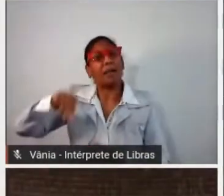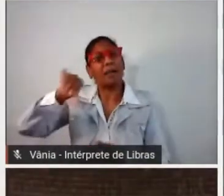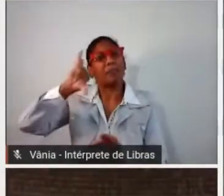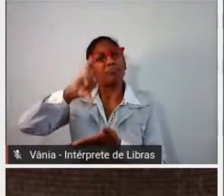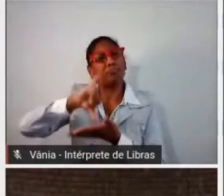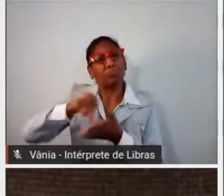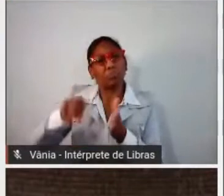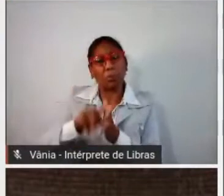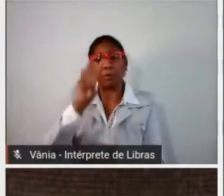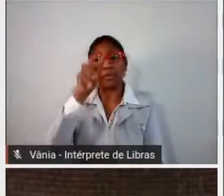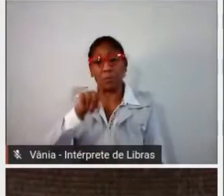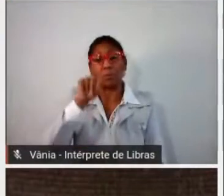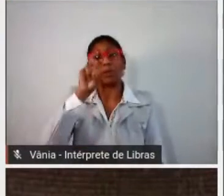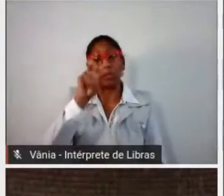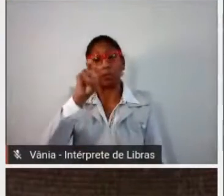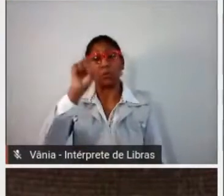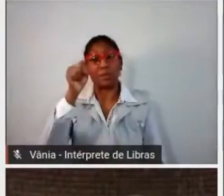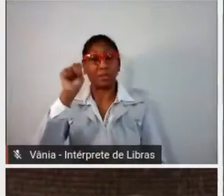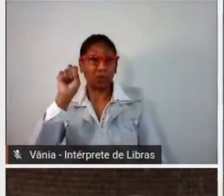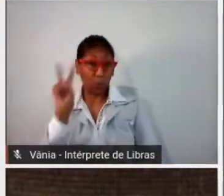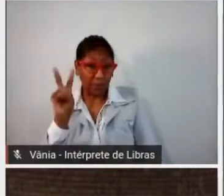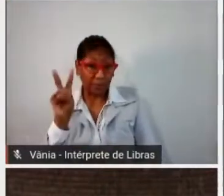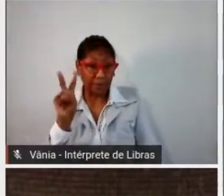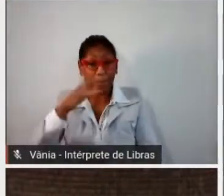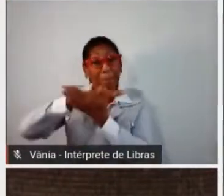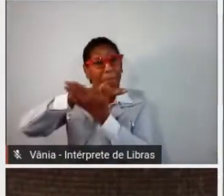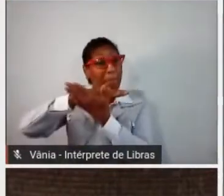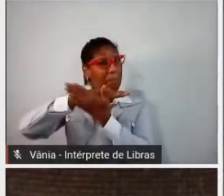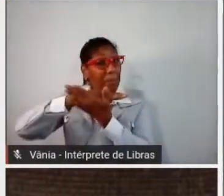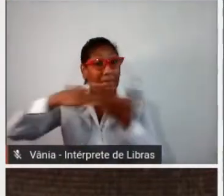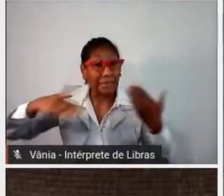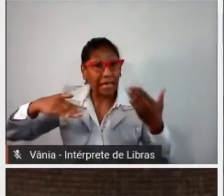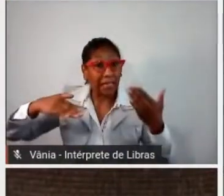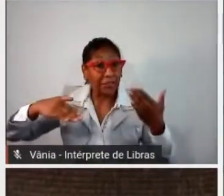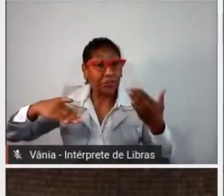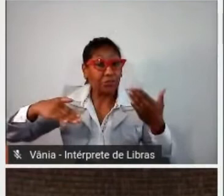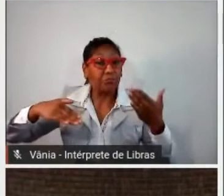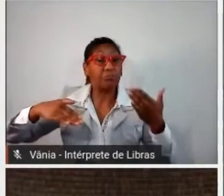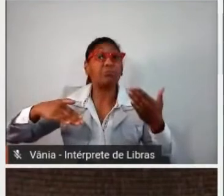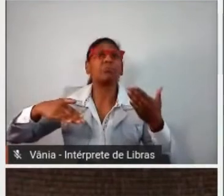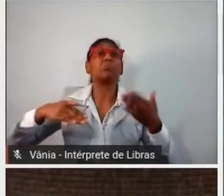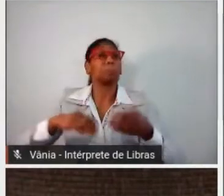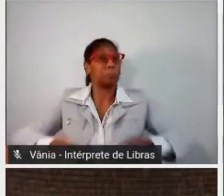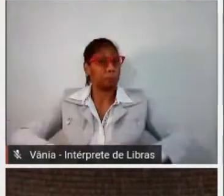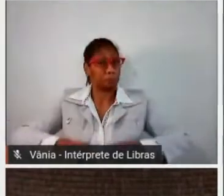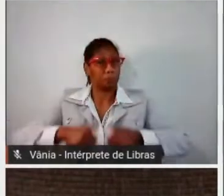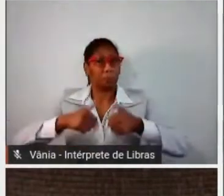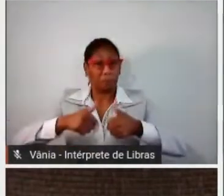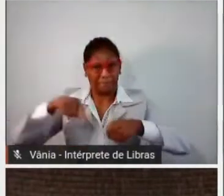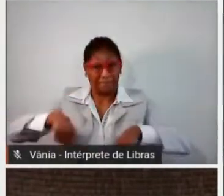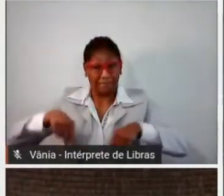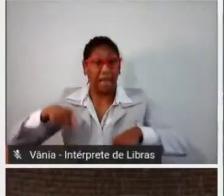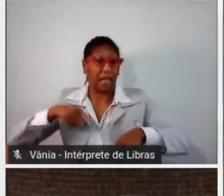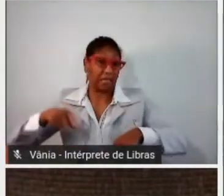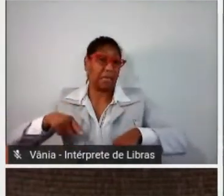dos 3.582, praticamente metade aí dos casos ativos estão na região metropolitana. Então, a